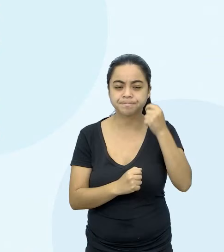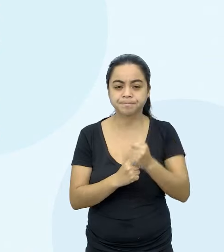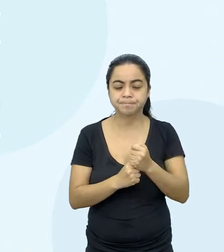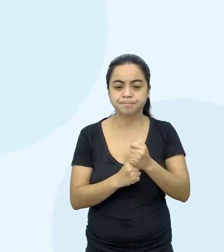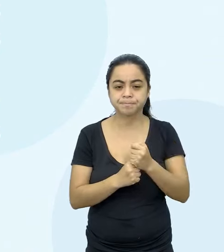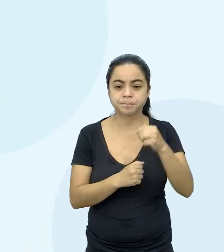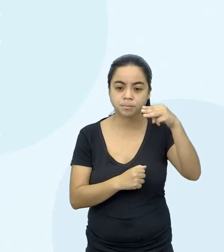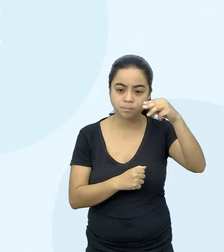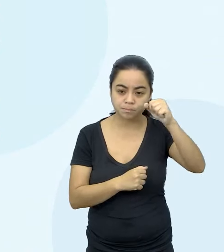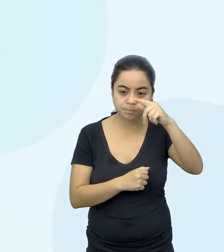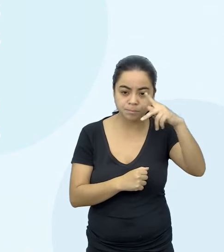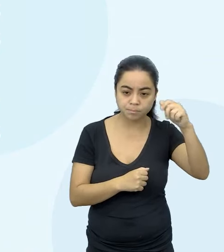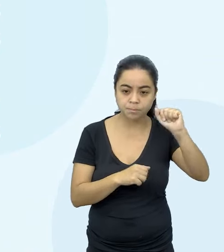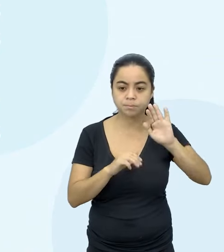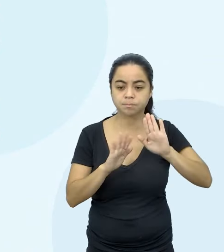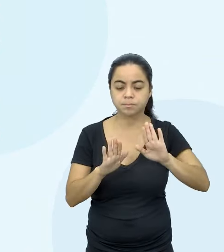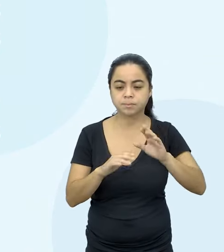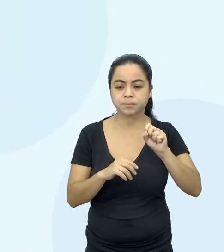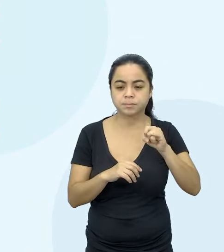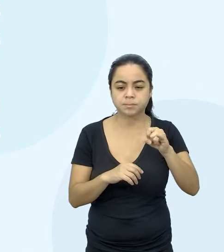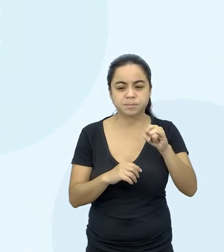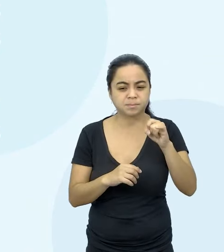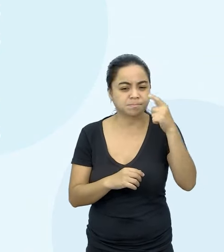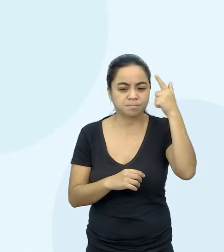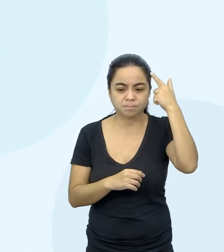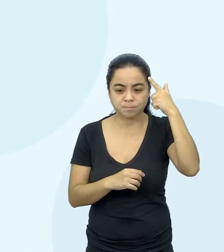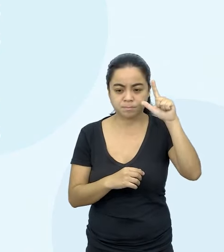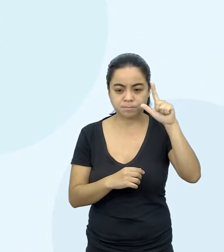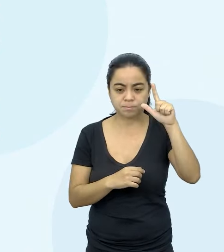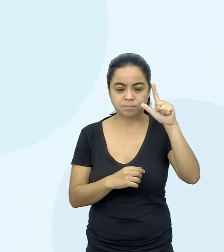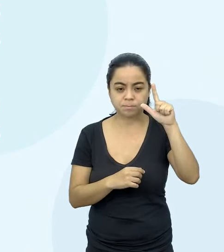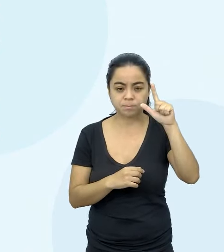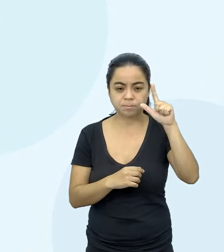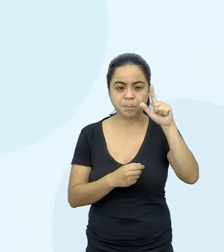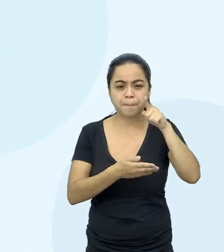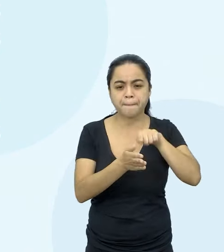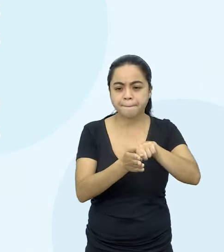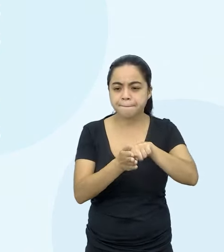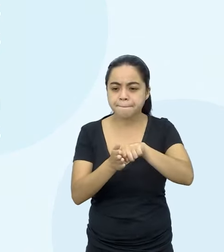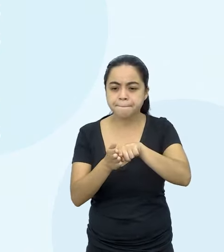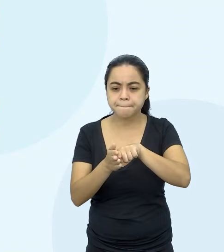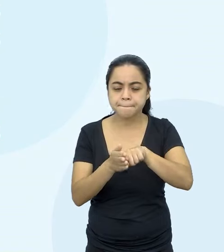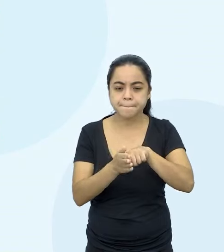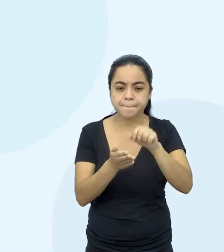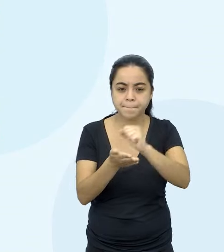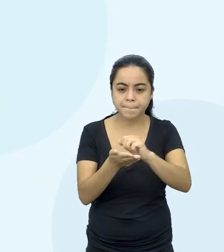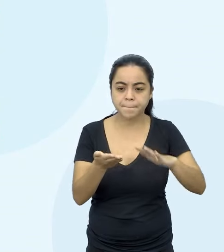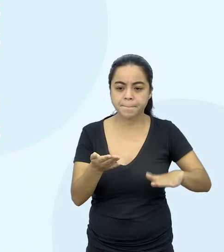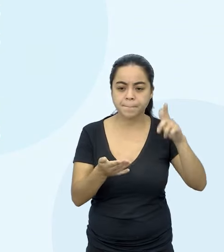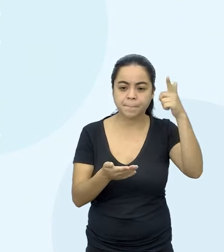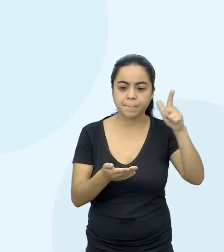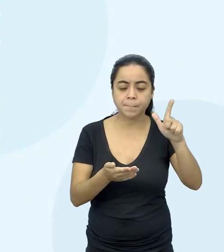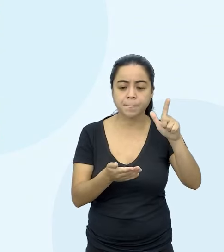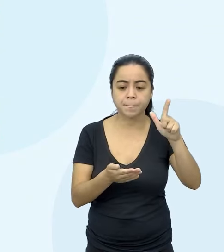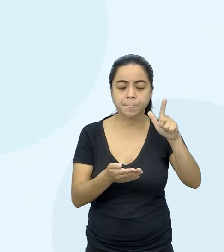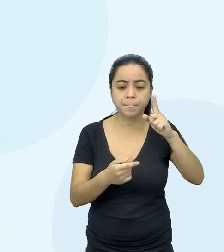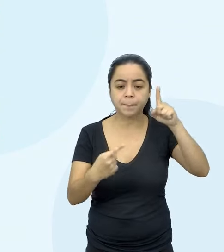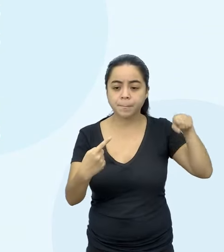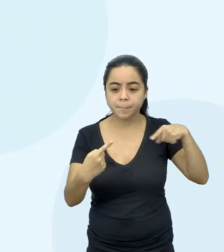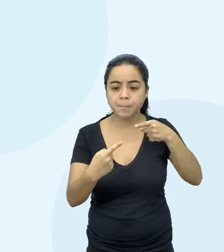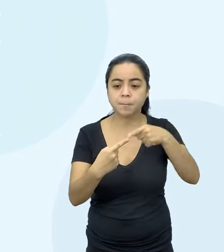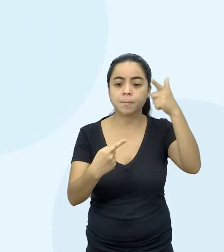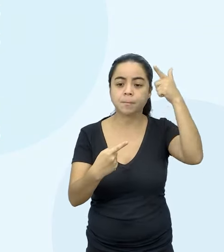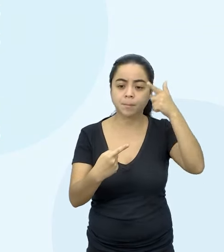mapa. Mas se não der, por exemplo, vídeo, algo do tipo, procurar uma outra atividade que vá contemplar